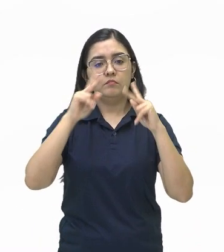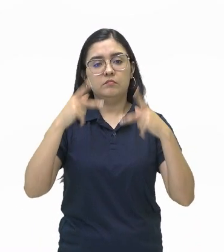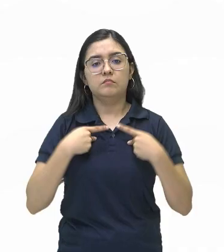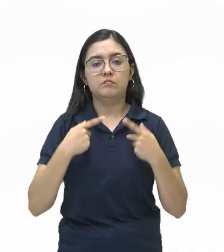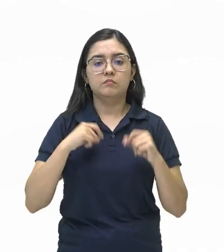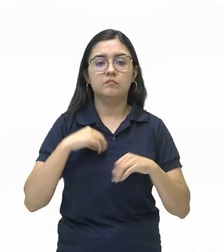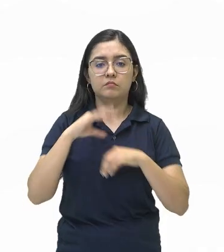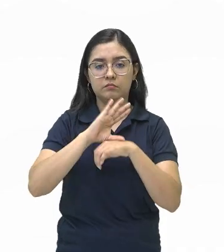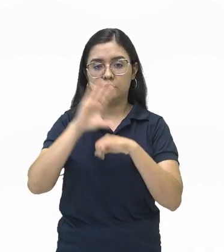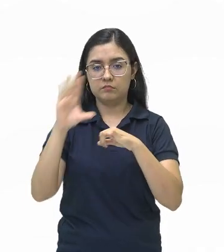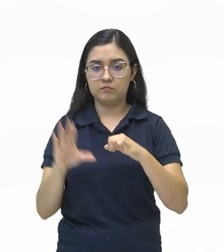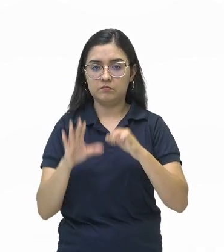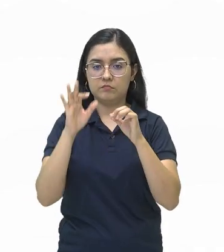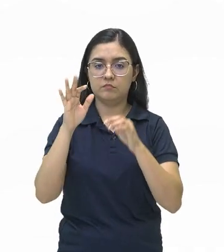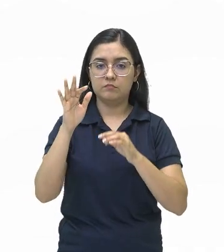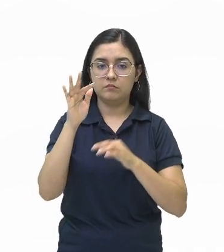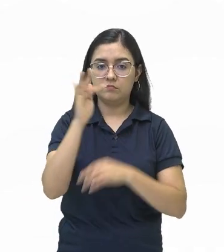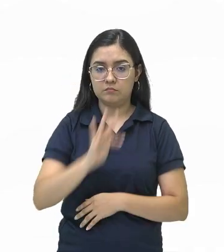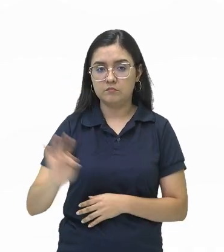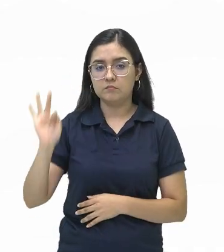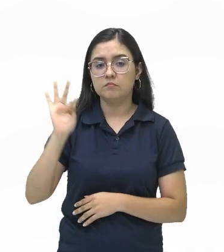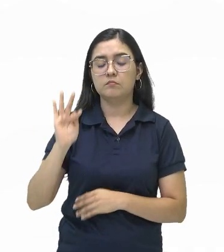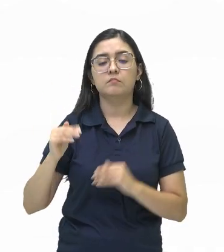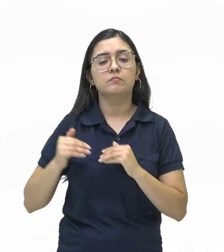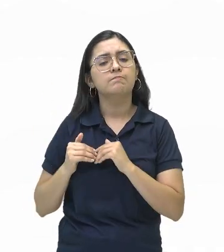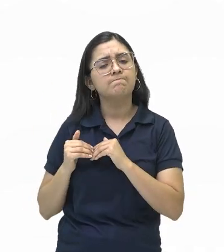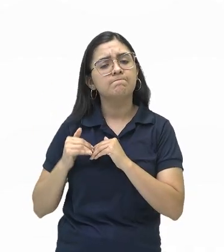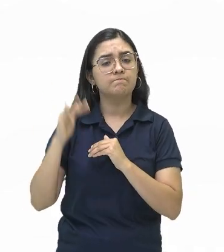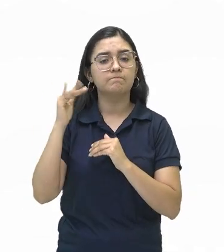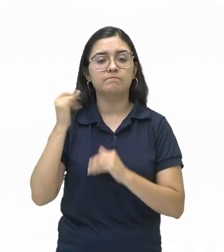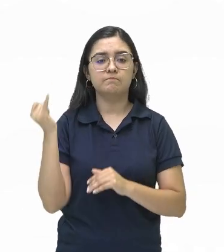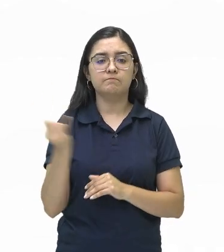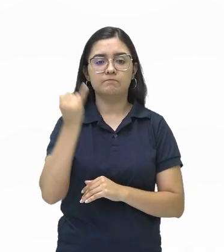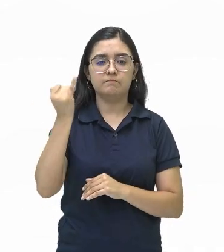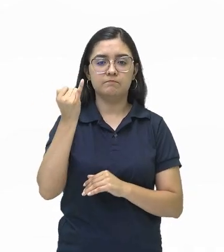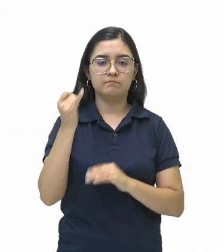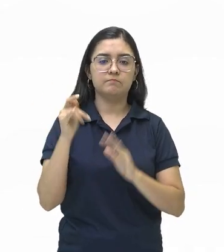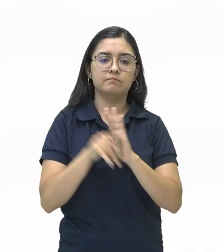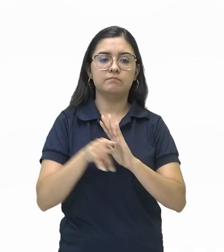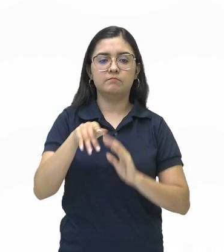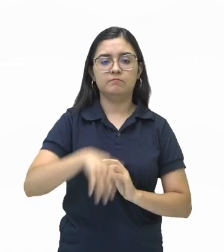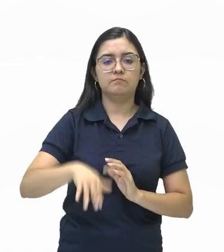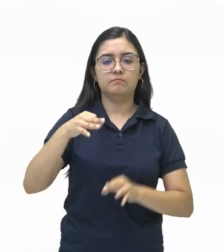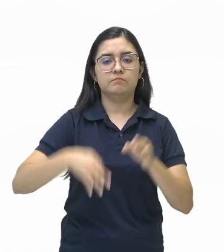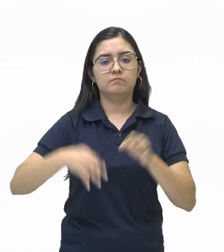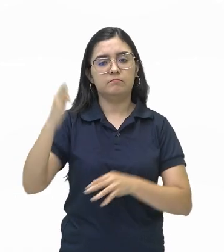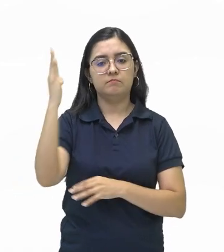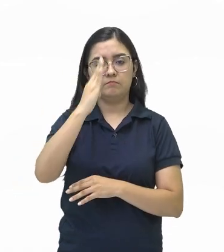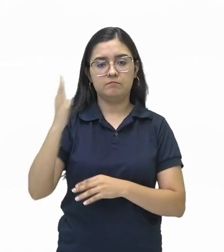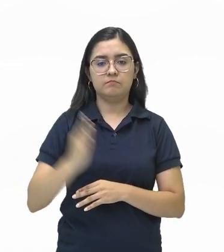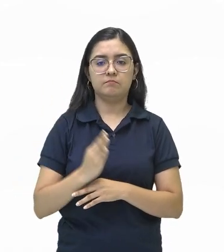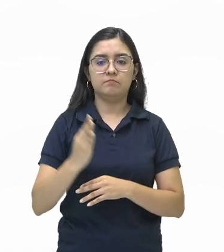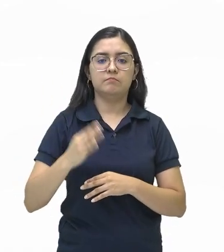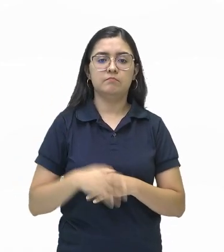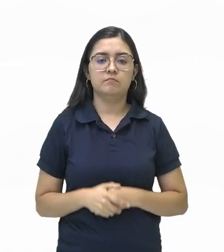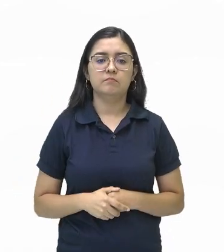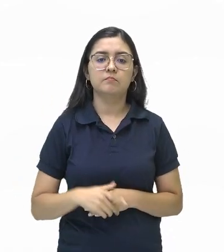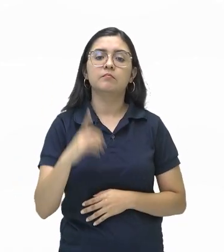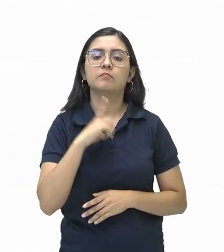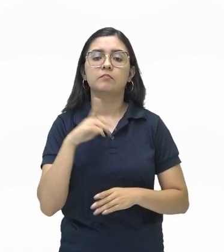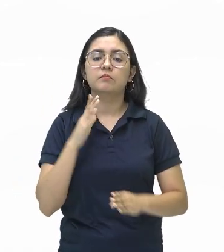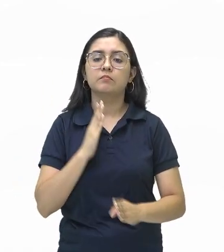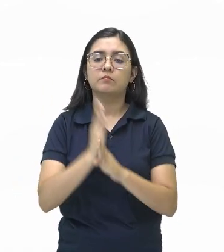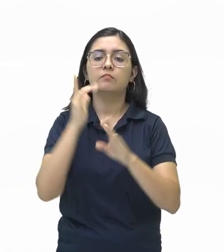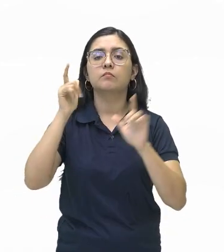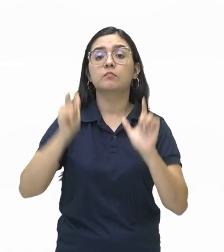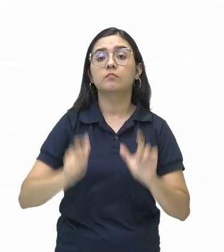Constituição Federal, ele é o princípio mais importante do ordenamento jurídico brasileiro. Ele se